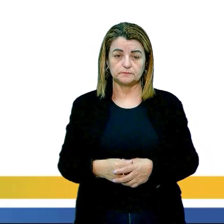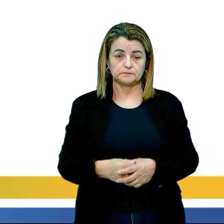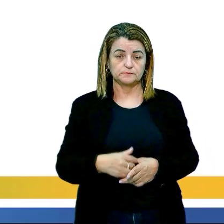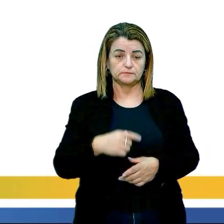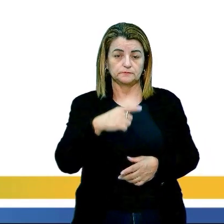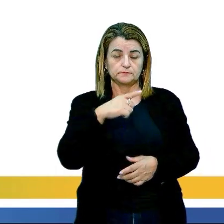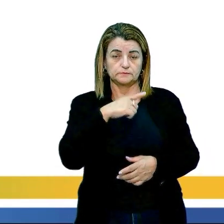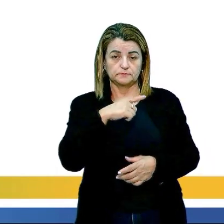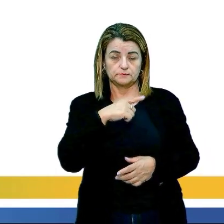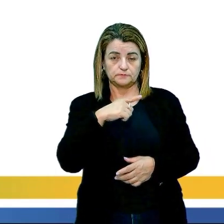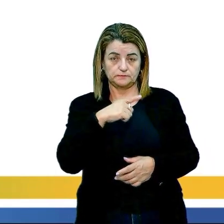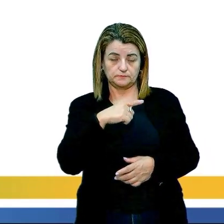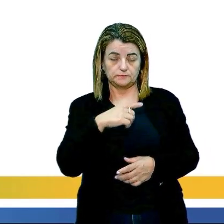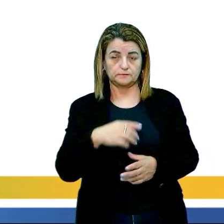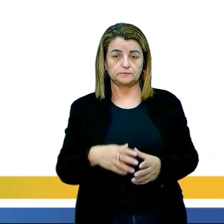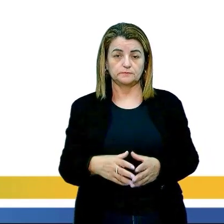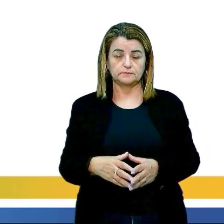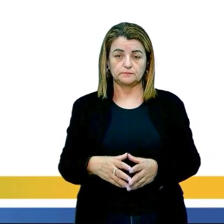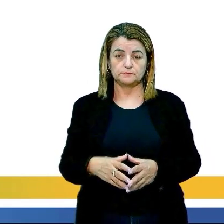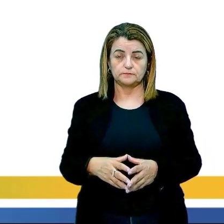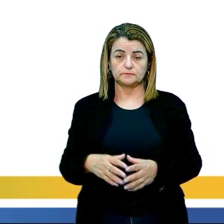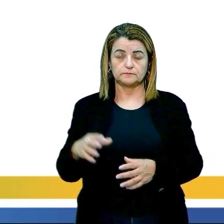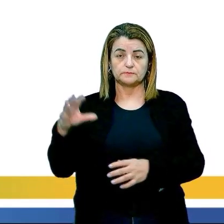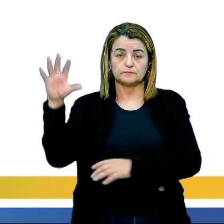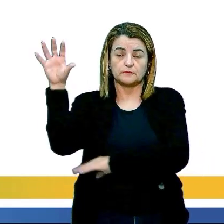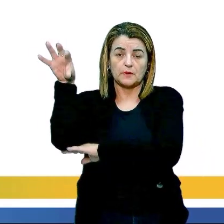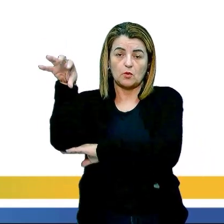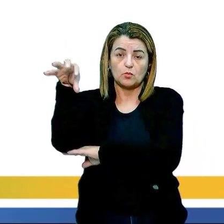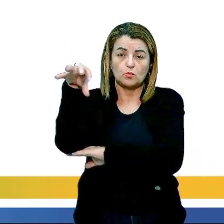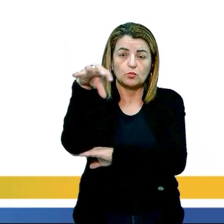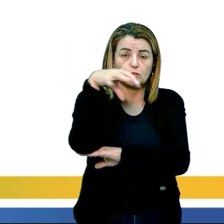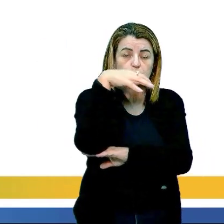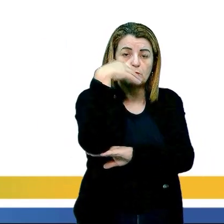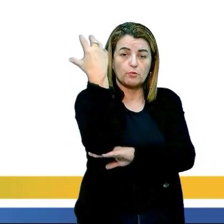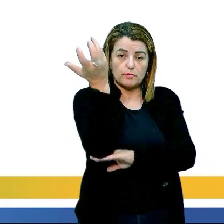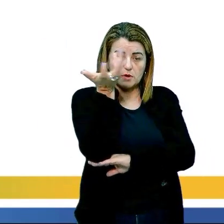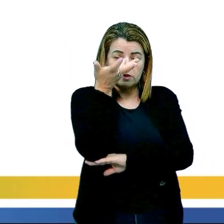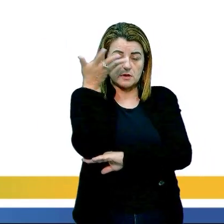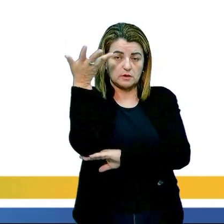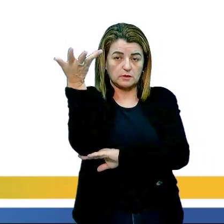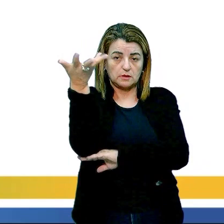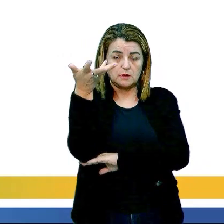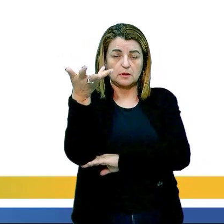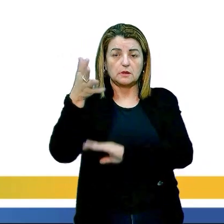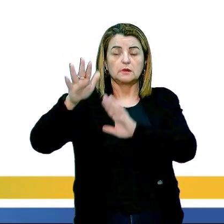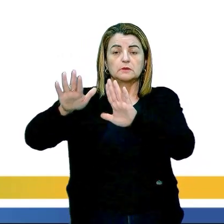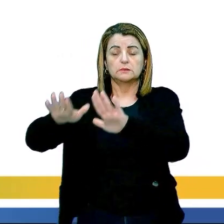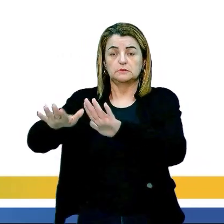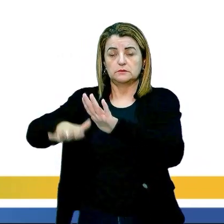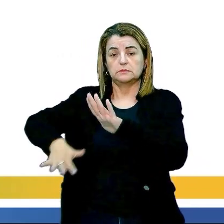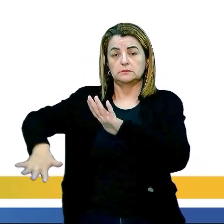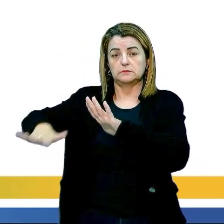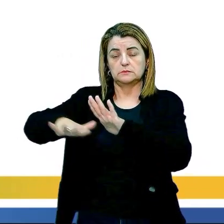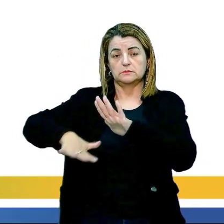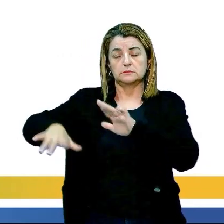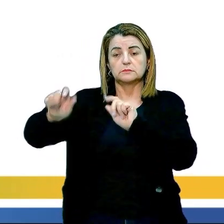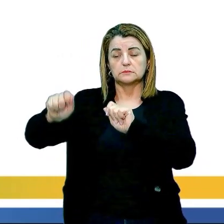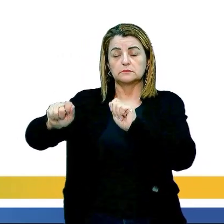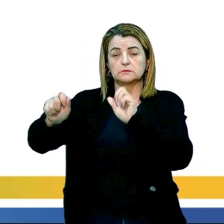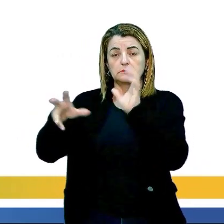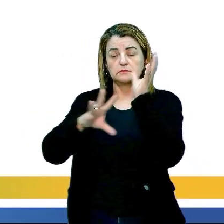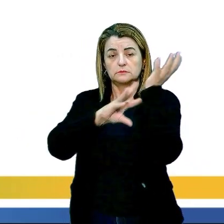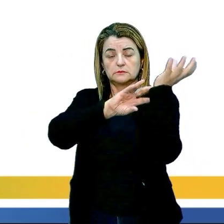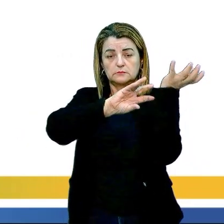que tem a terceira afirmação aí. Das palmeiras que predominam nesta região, podem ser extraídas